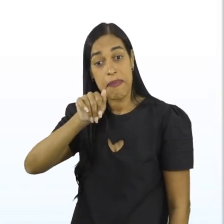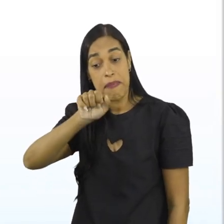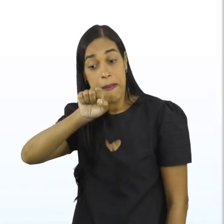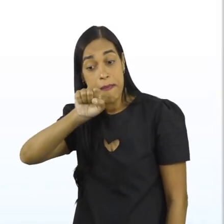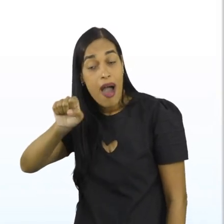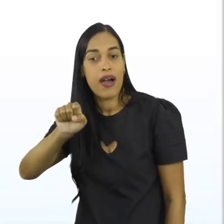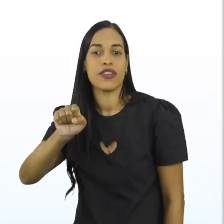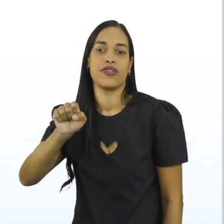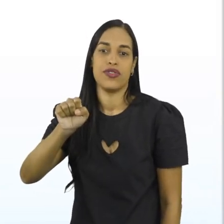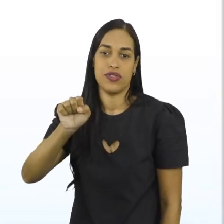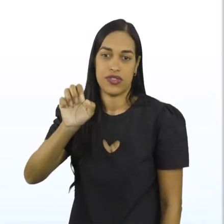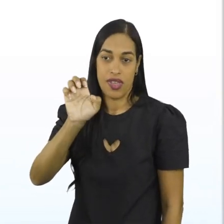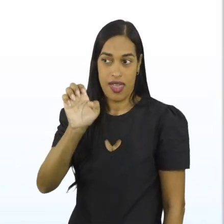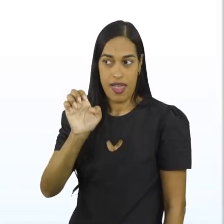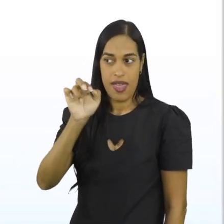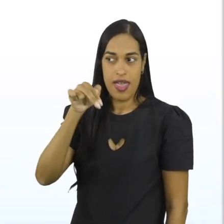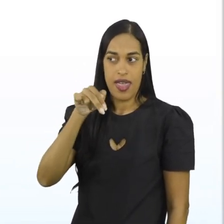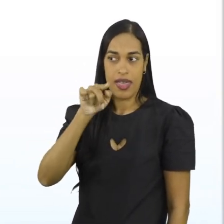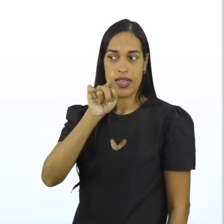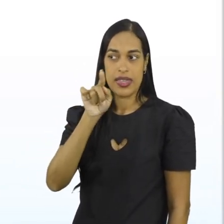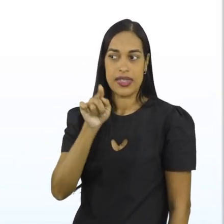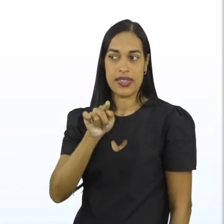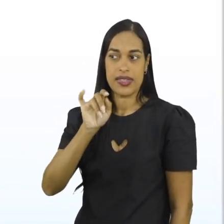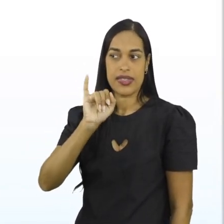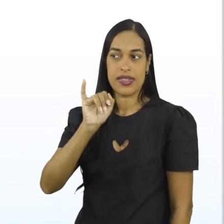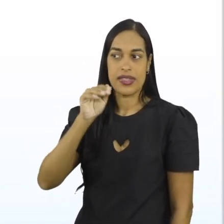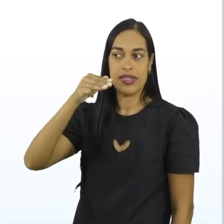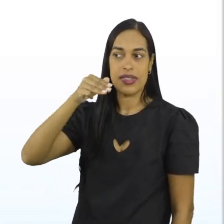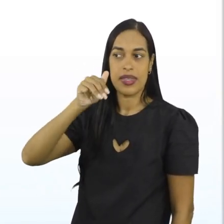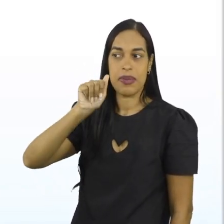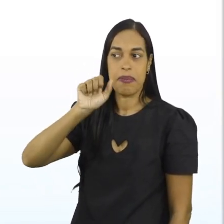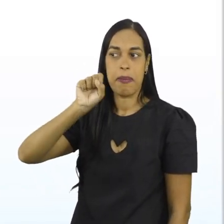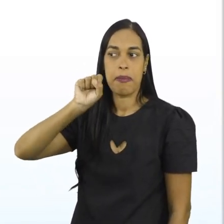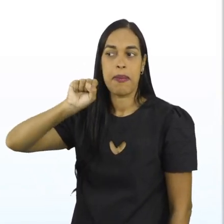Olha, isso aqui são enzimas digestivas.